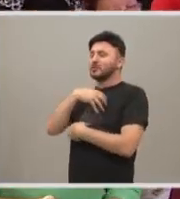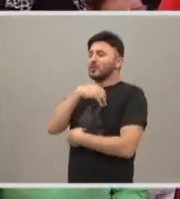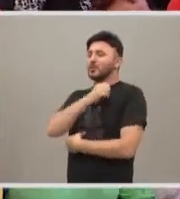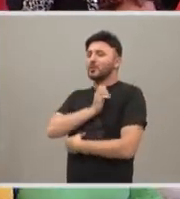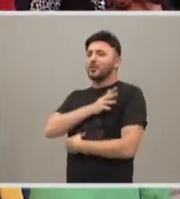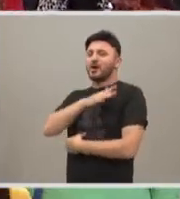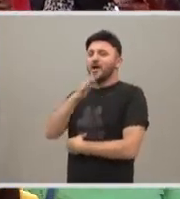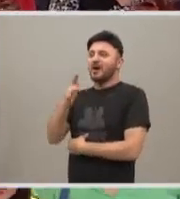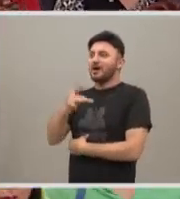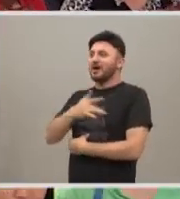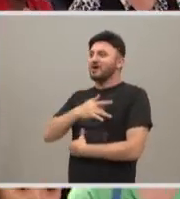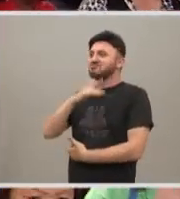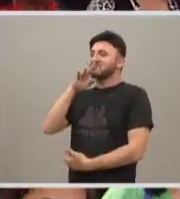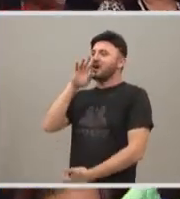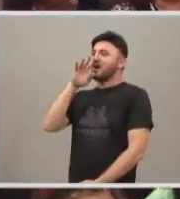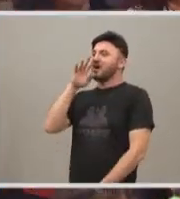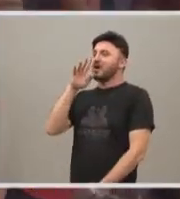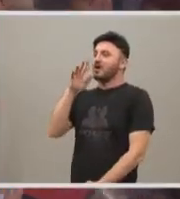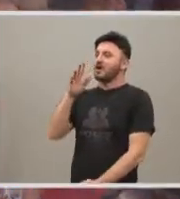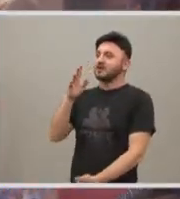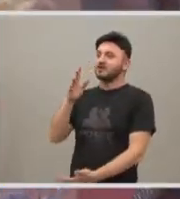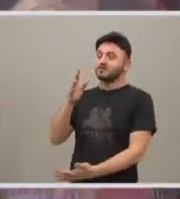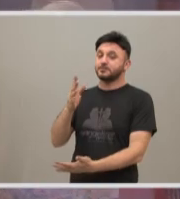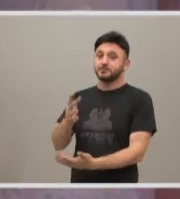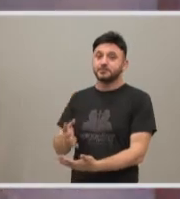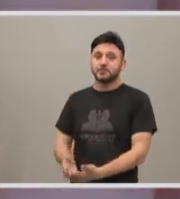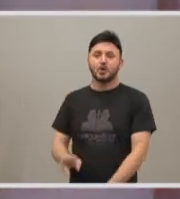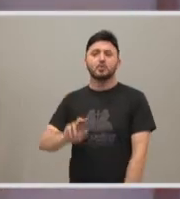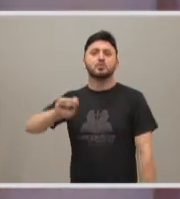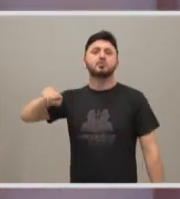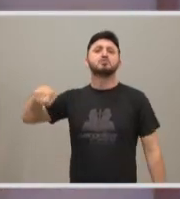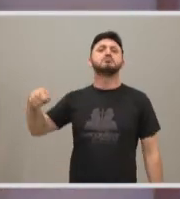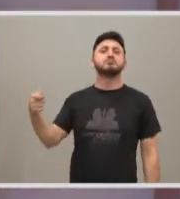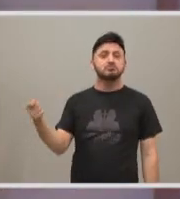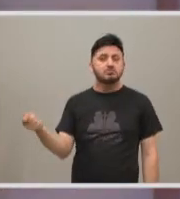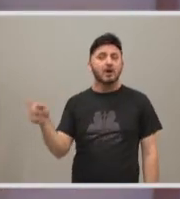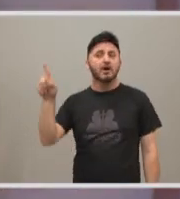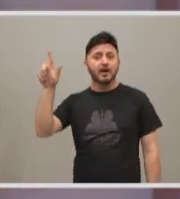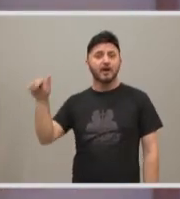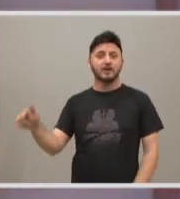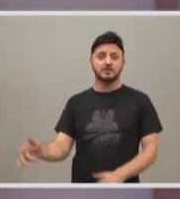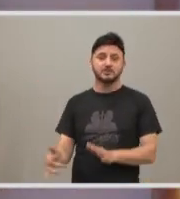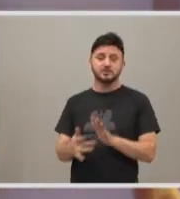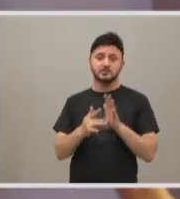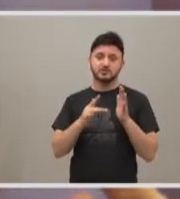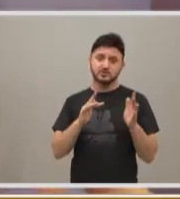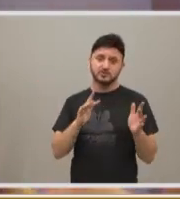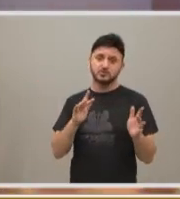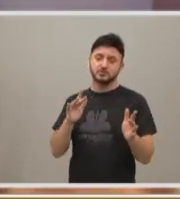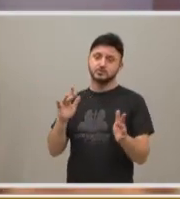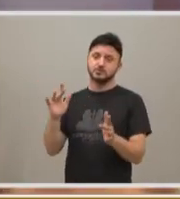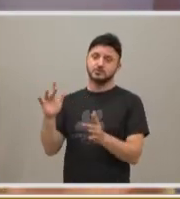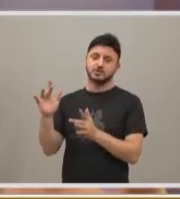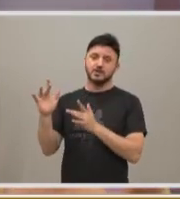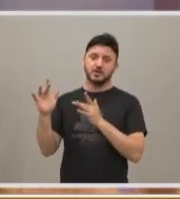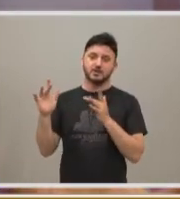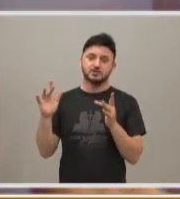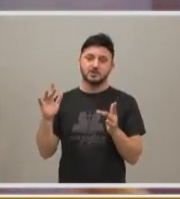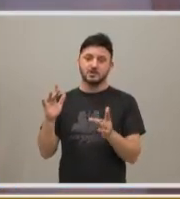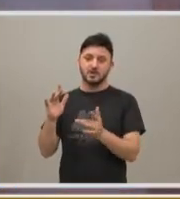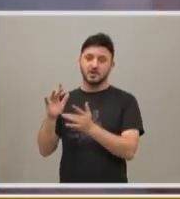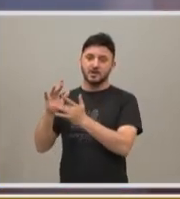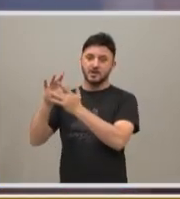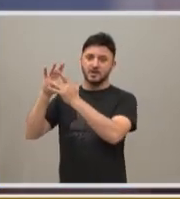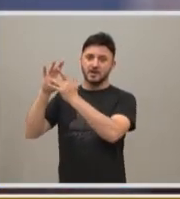de quem o escutava. E o nome dele? E seu nome era Jesus de